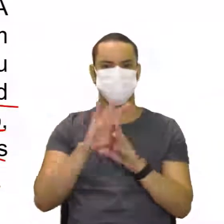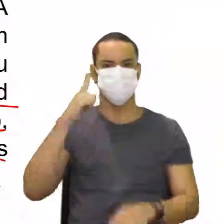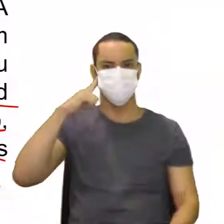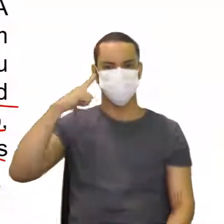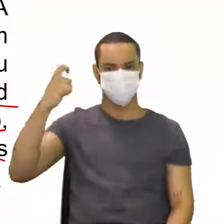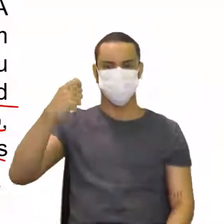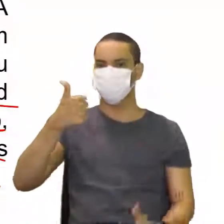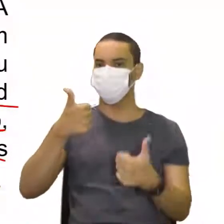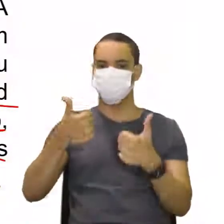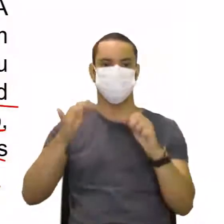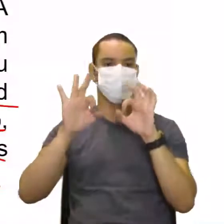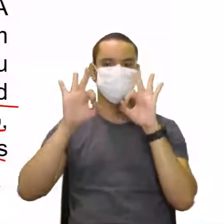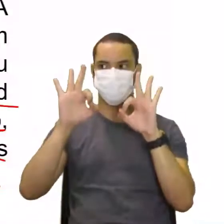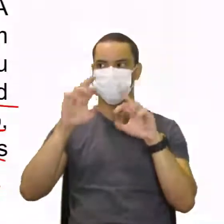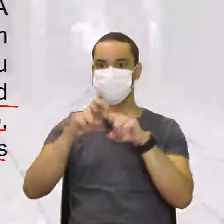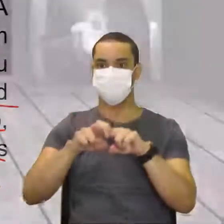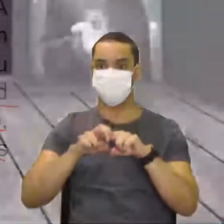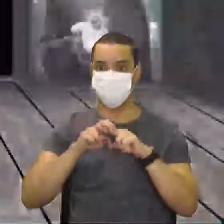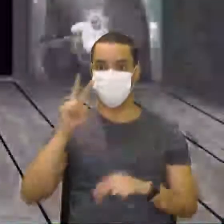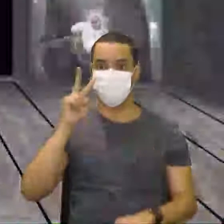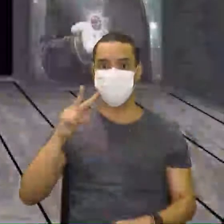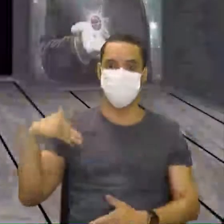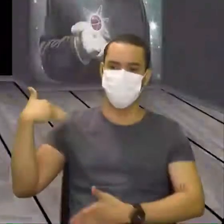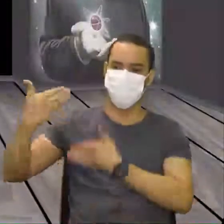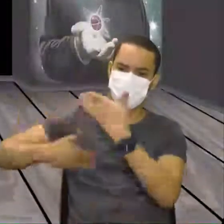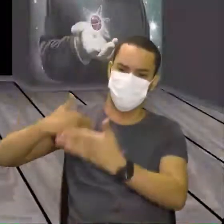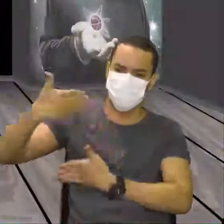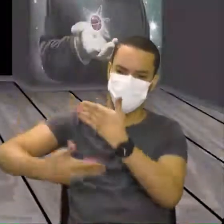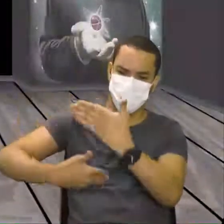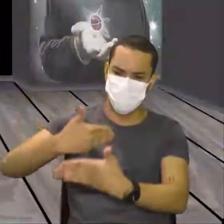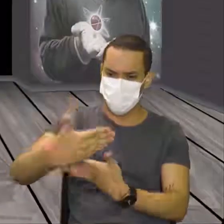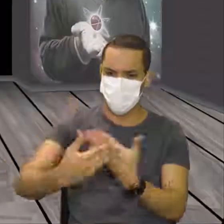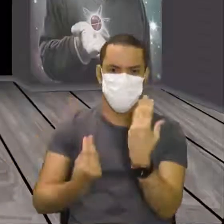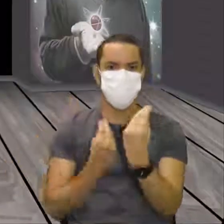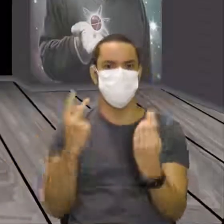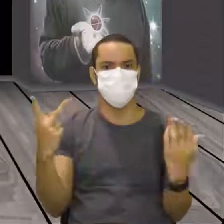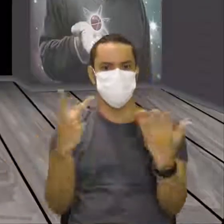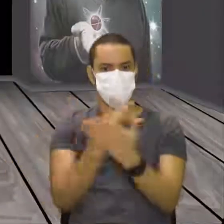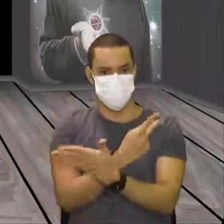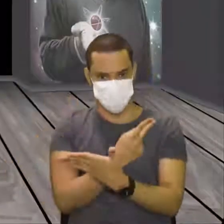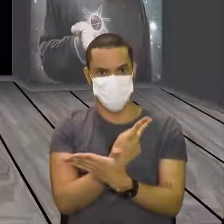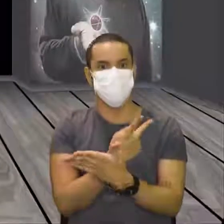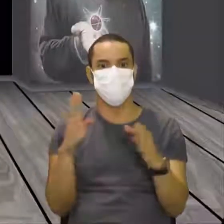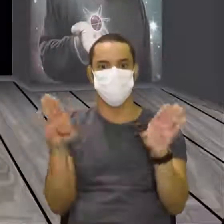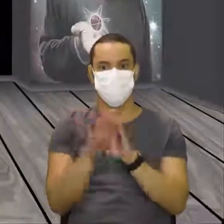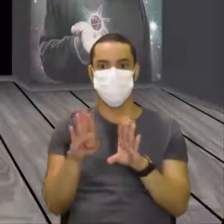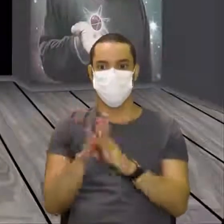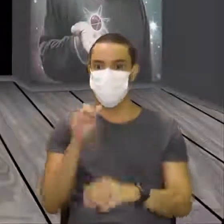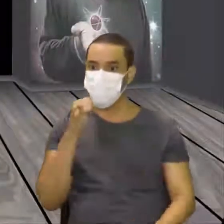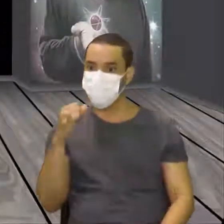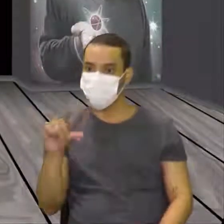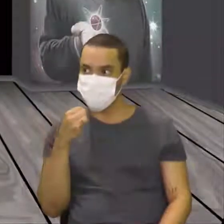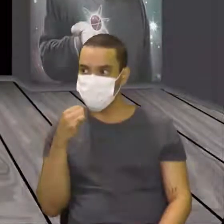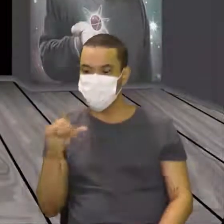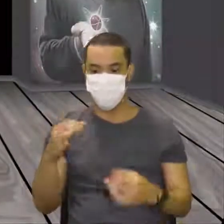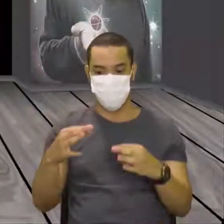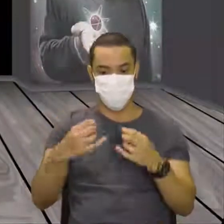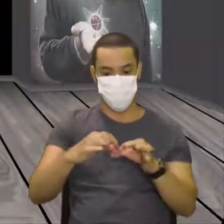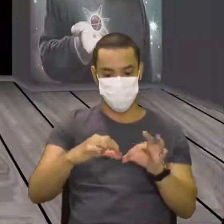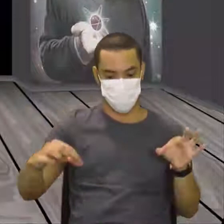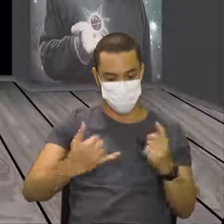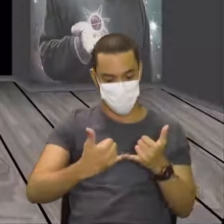olha só, se a gente for ver lá desde o telégrafo, que era a transmissão de corrente elétrica nos fios, que